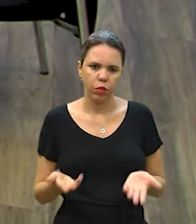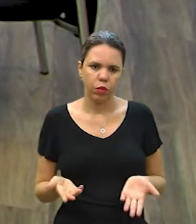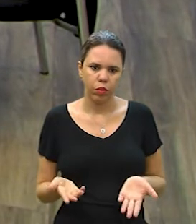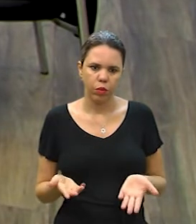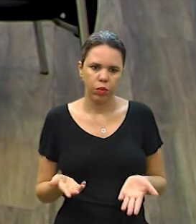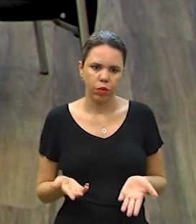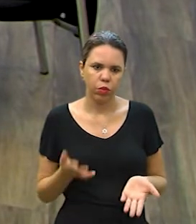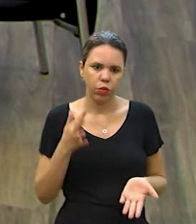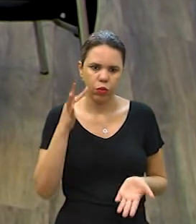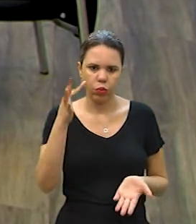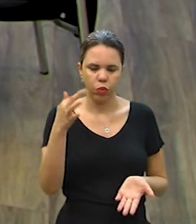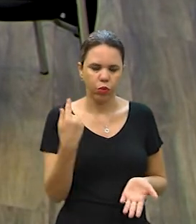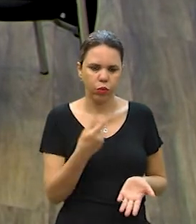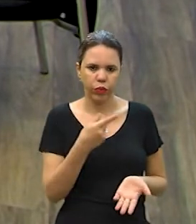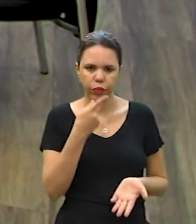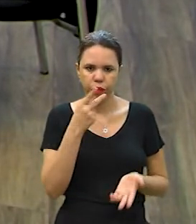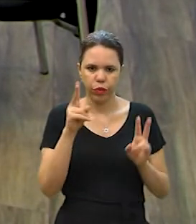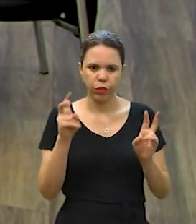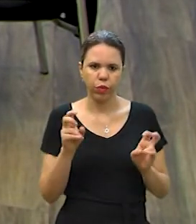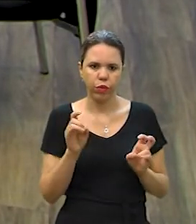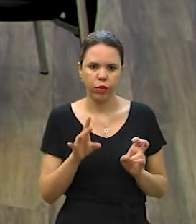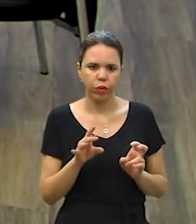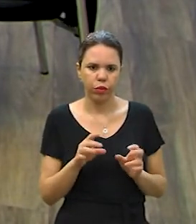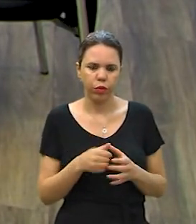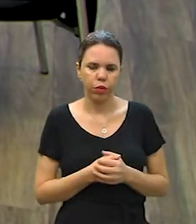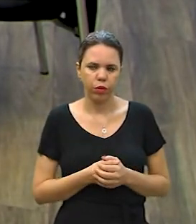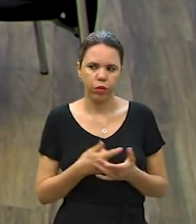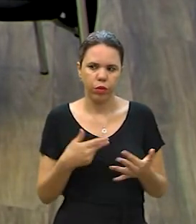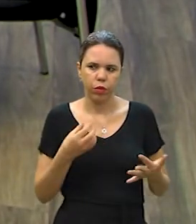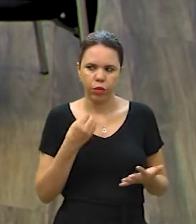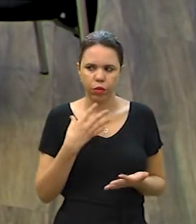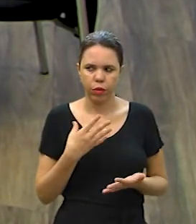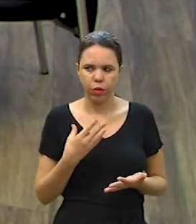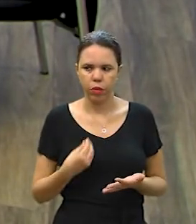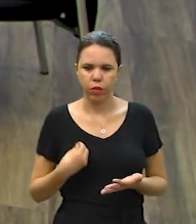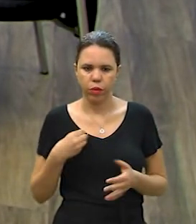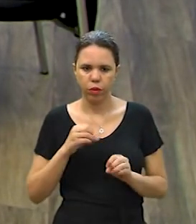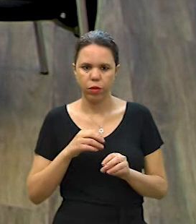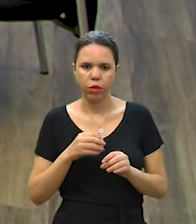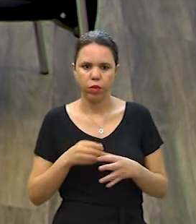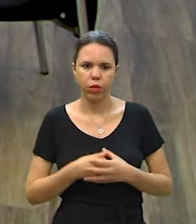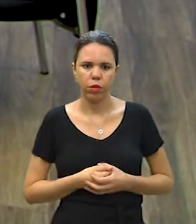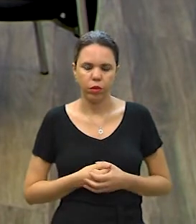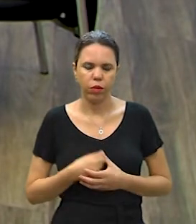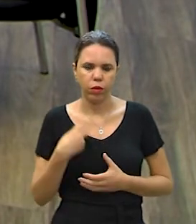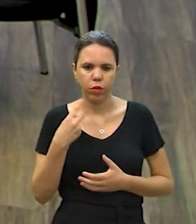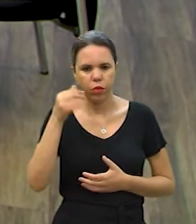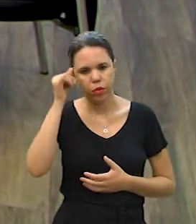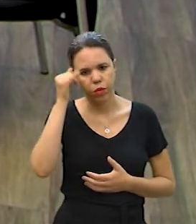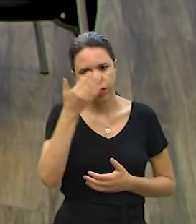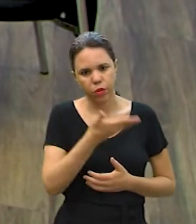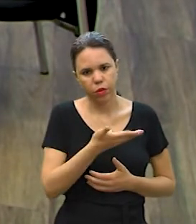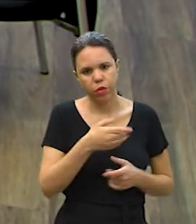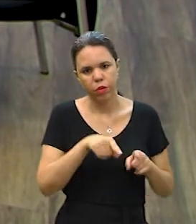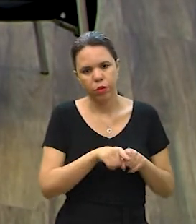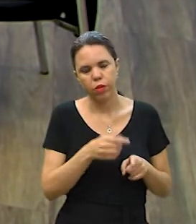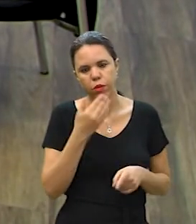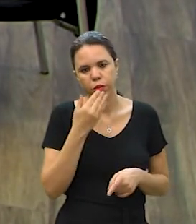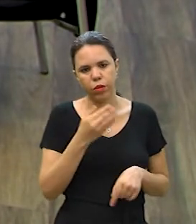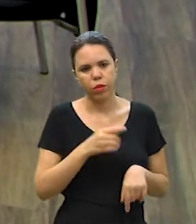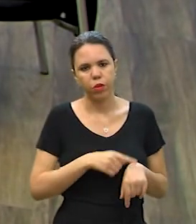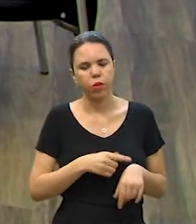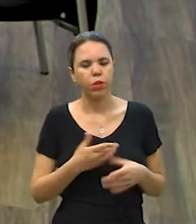no futuro a gente fala só sobre as coisas boas da nossa educação. Vereador Paulo Búfalo, também peço desculpas por